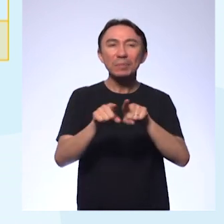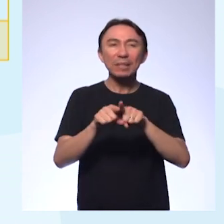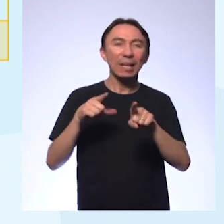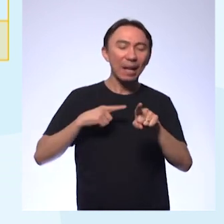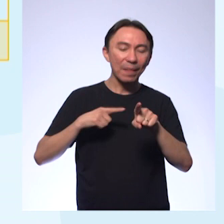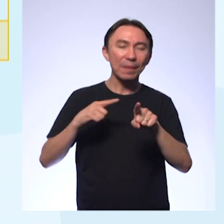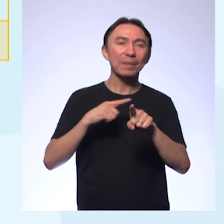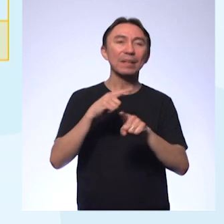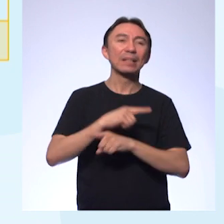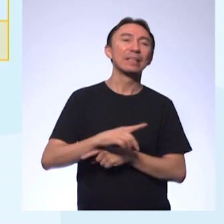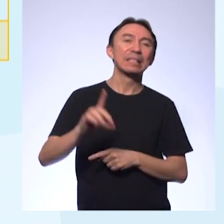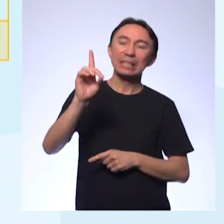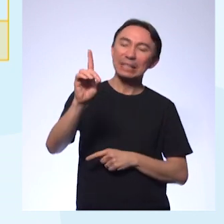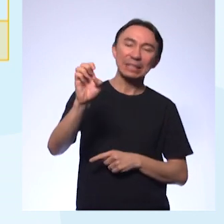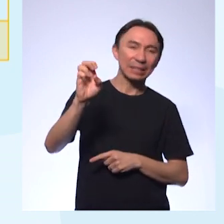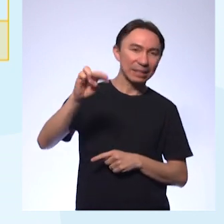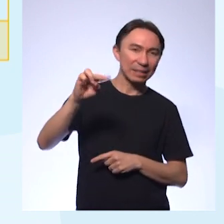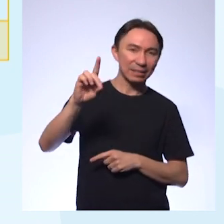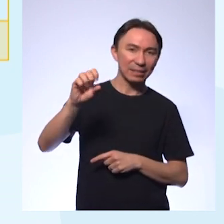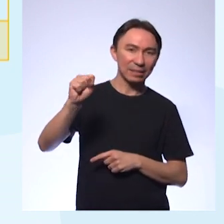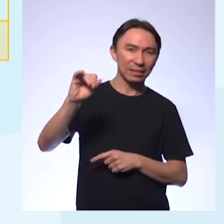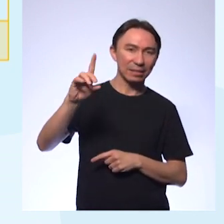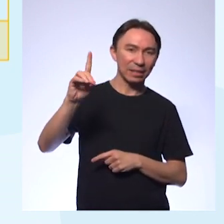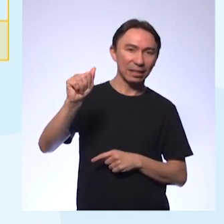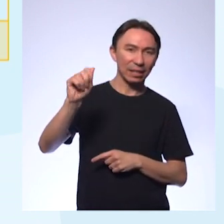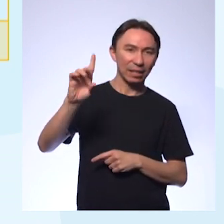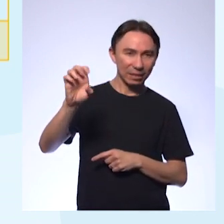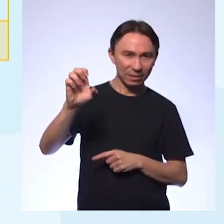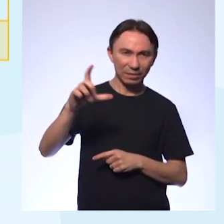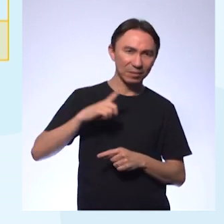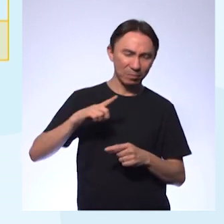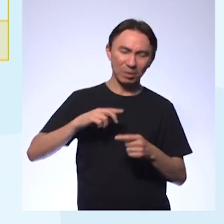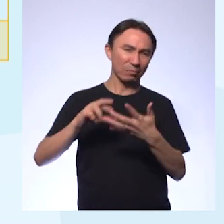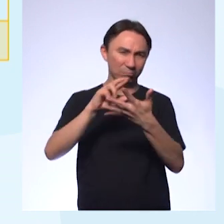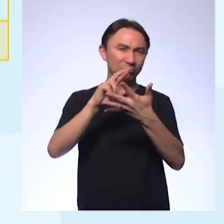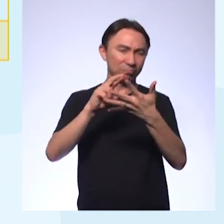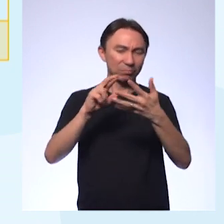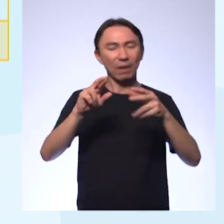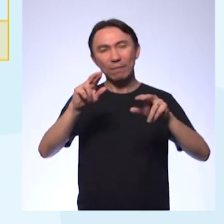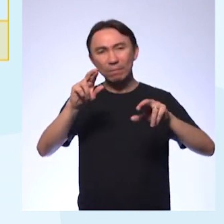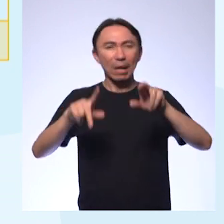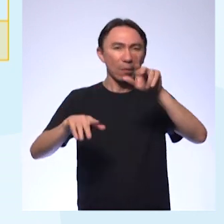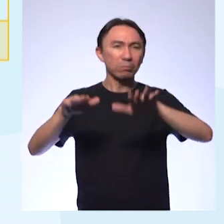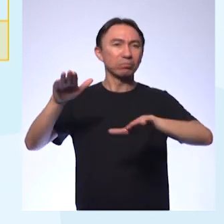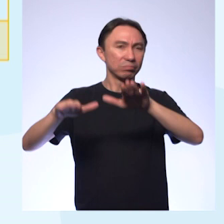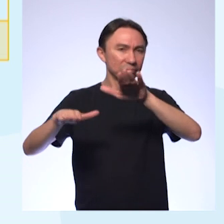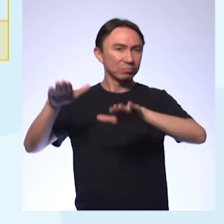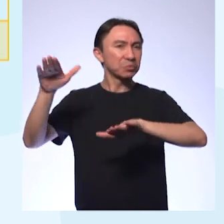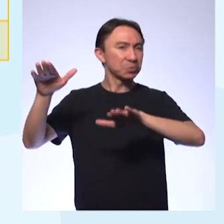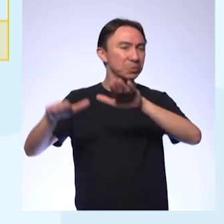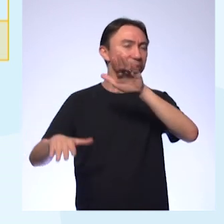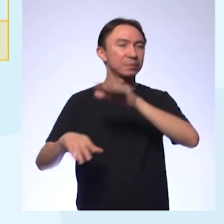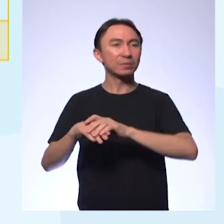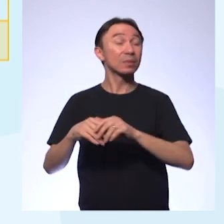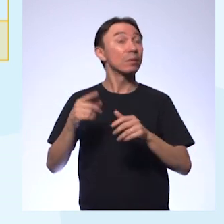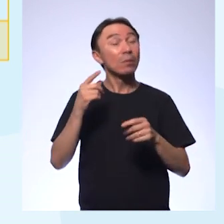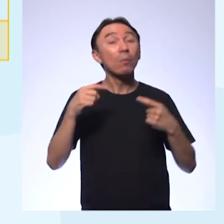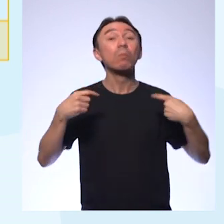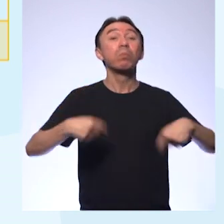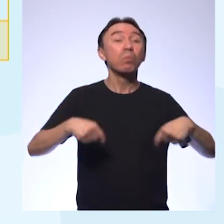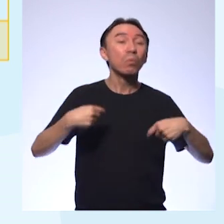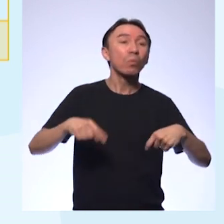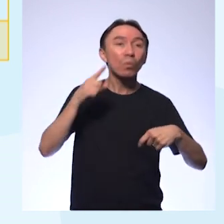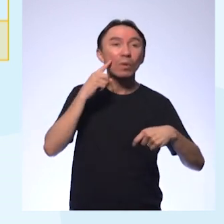né? 0,88, 0,86 e 0,86 para chileno. Então, eu tenho que conhecer